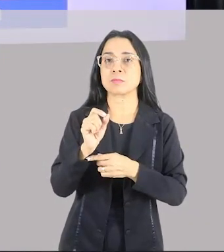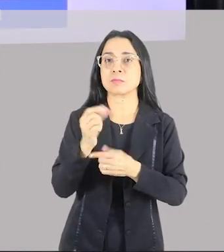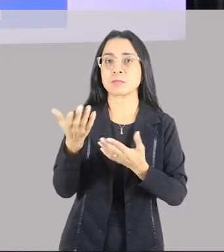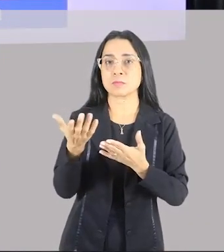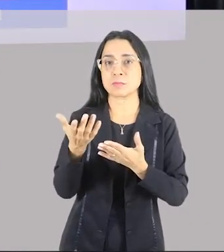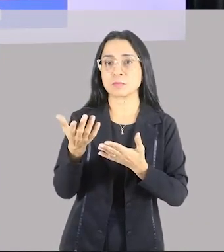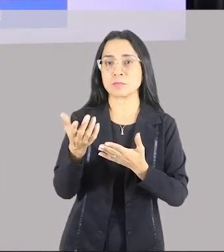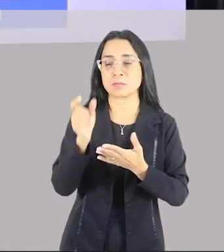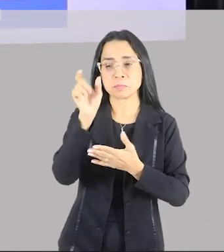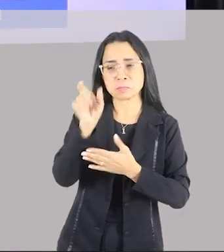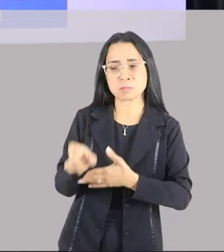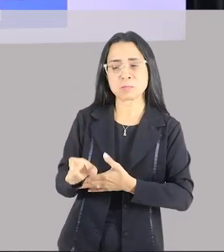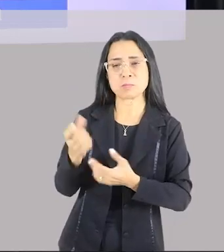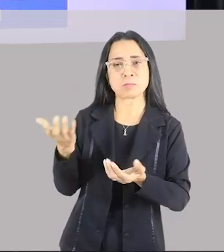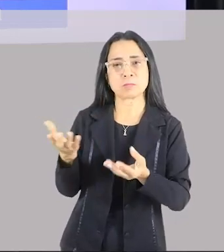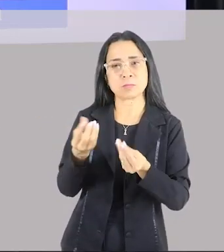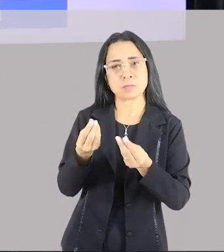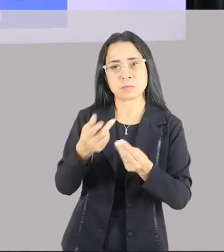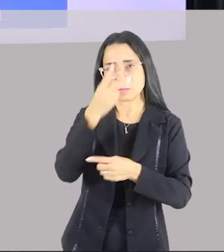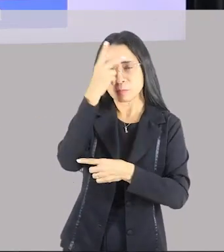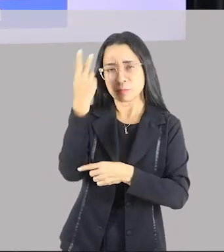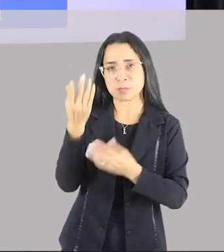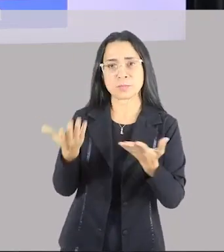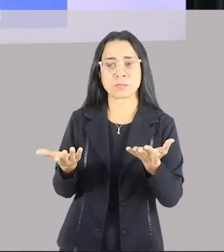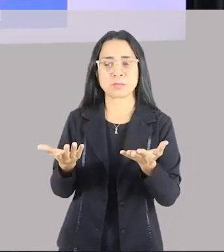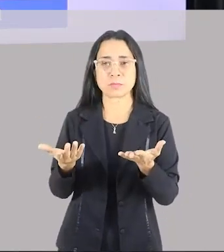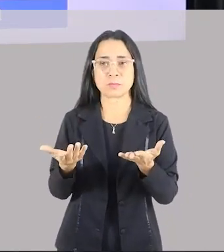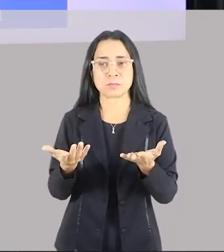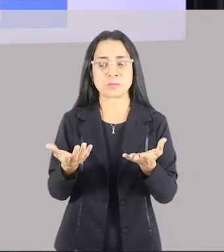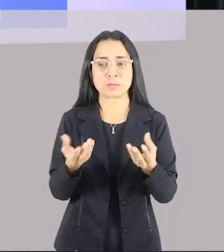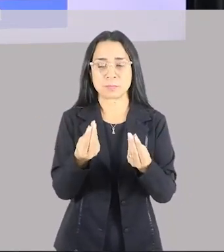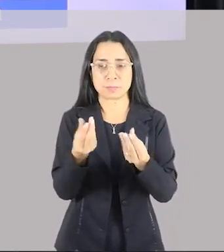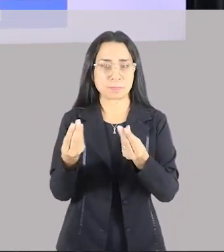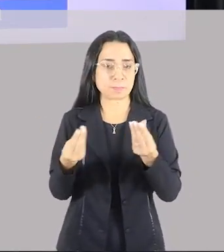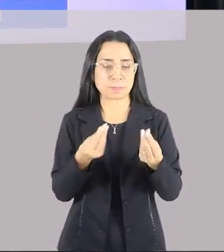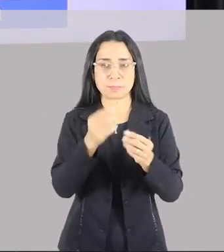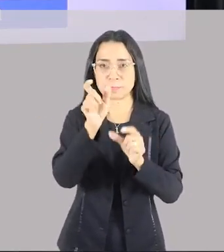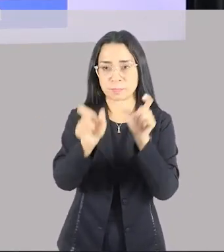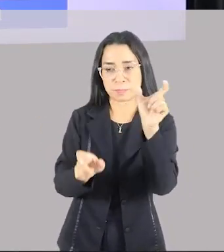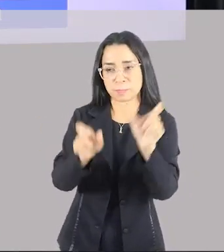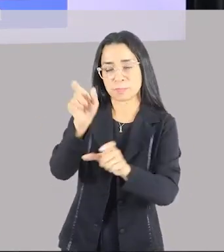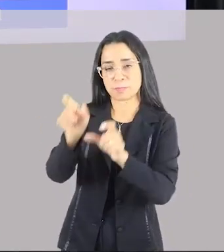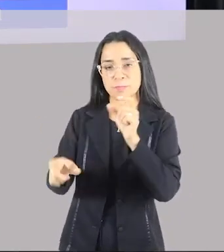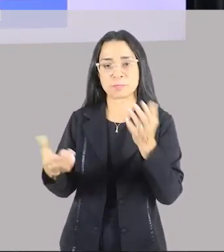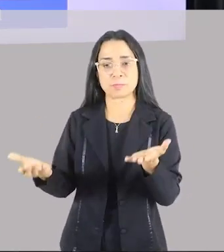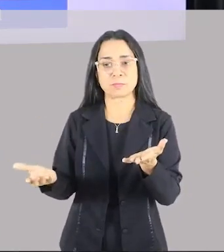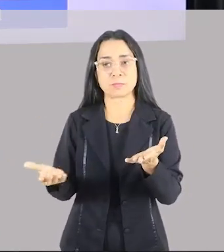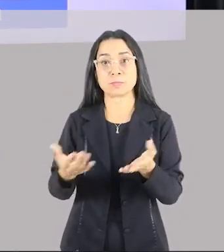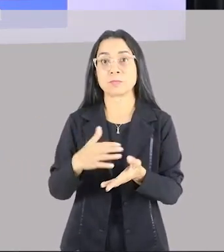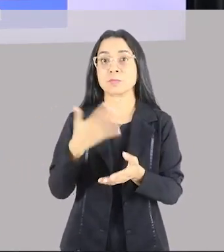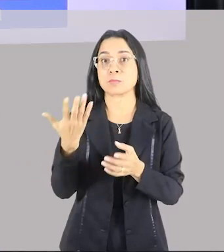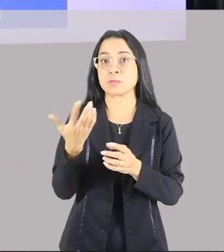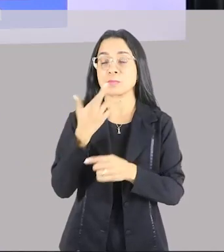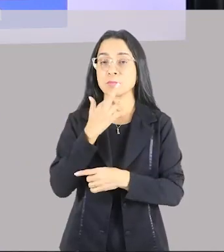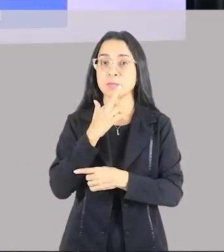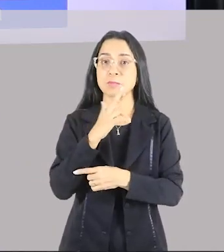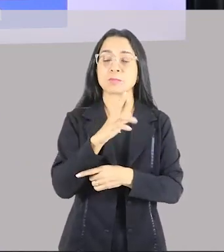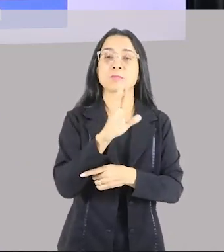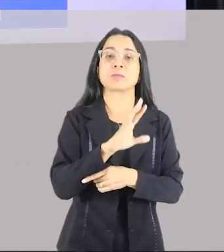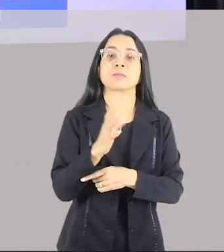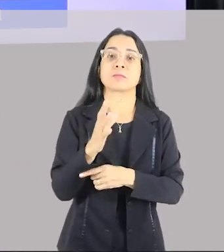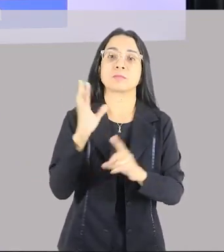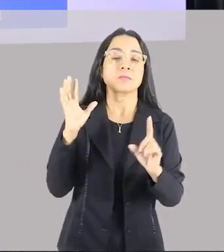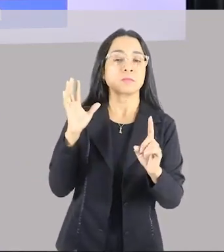destina? É a muitas pessoas? É apenas uma pessoa? Quanto aos efeitos, qual é o efeito? Qual a extensão